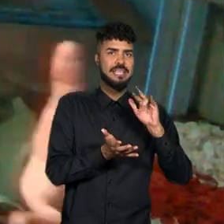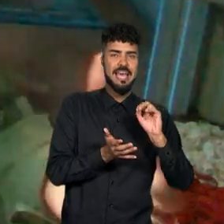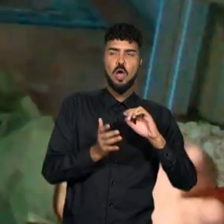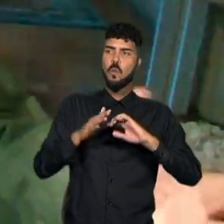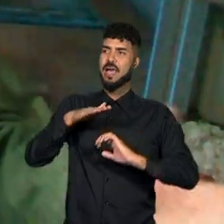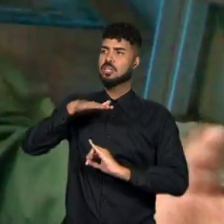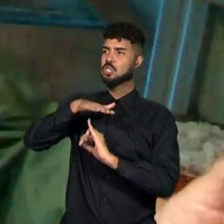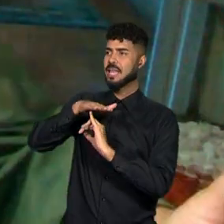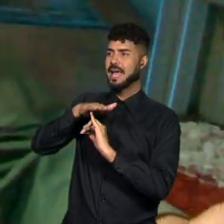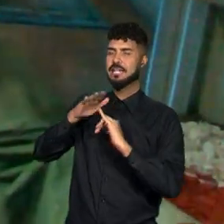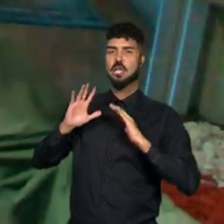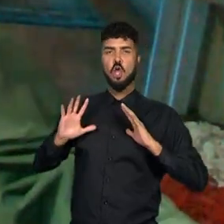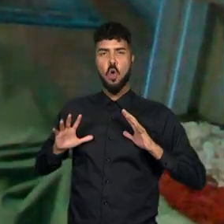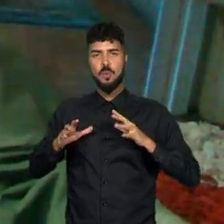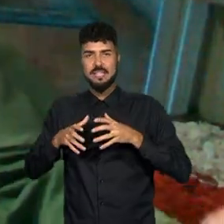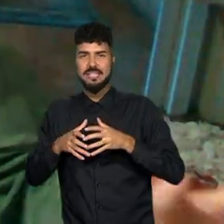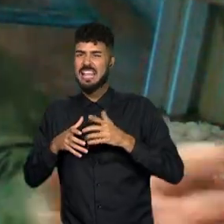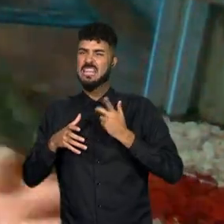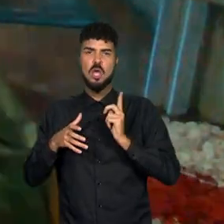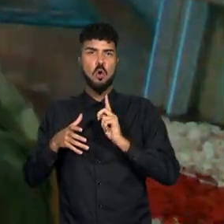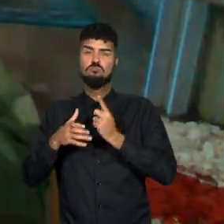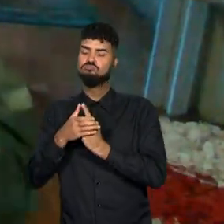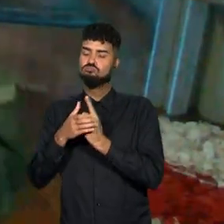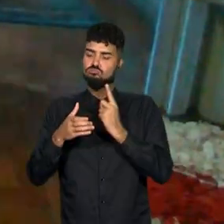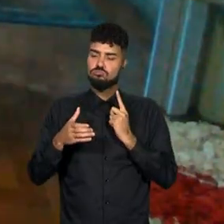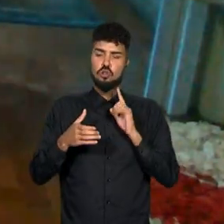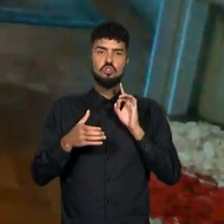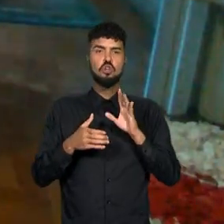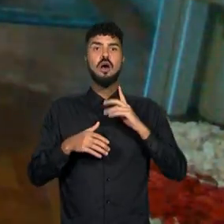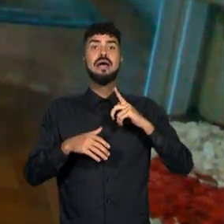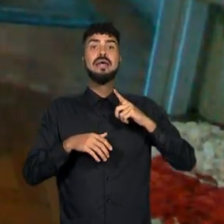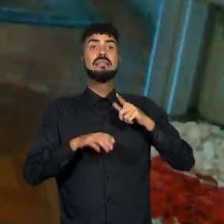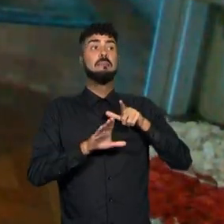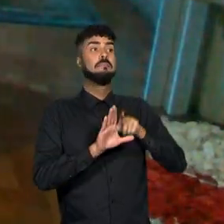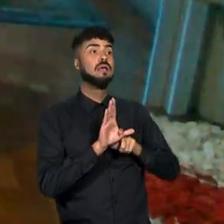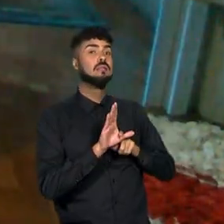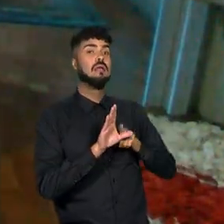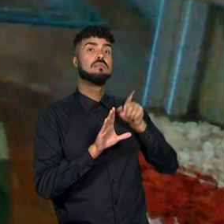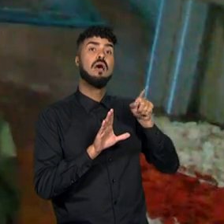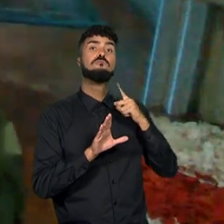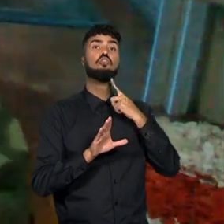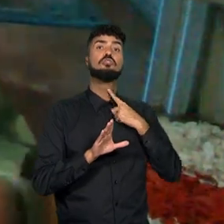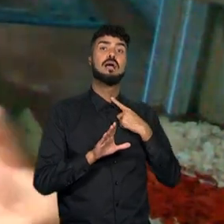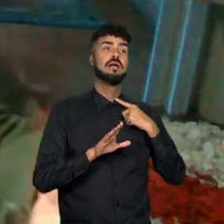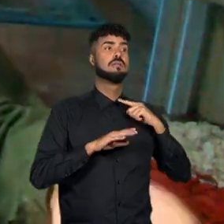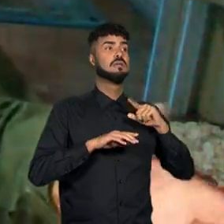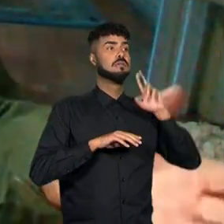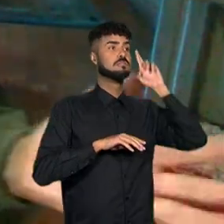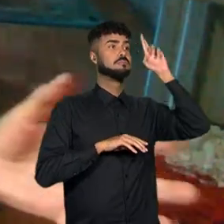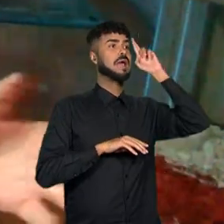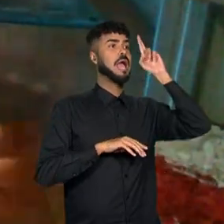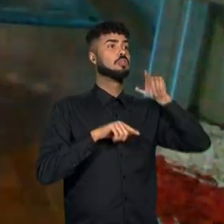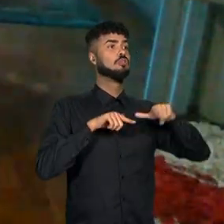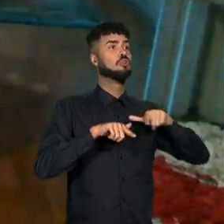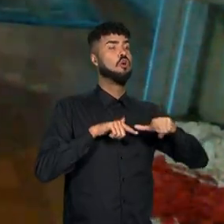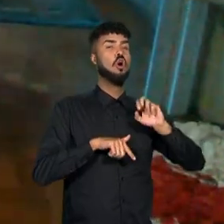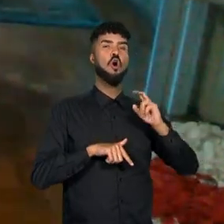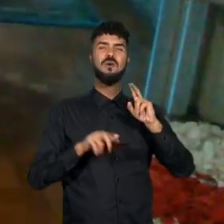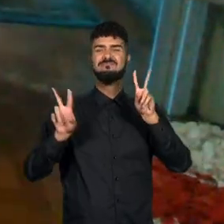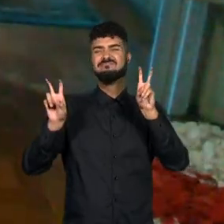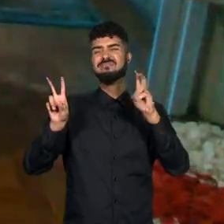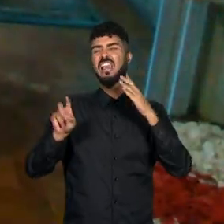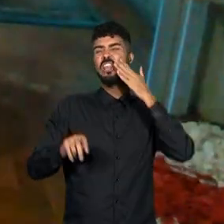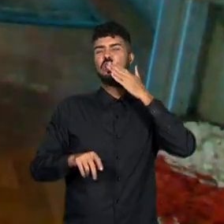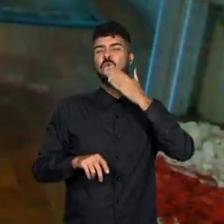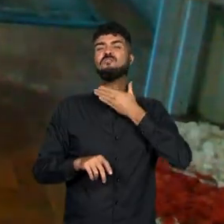com a sua comunidade, não é, dependendo da vontade do empregador ou da falsidade de que ele se tornou